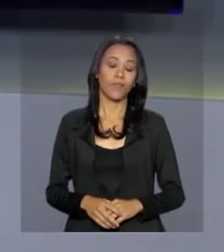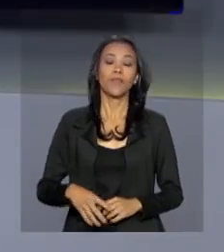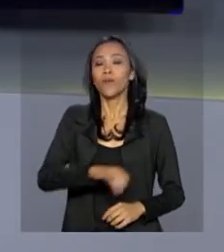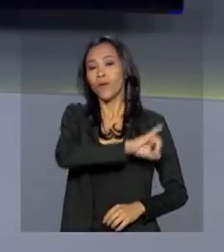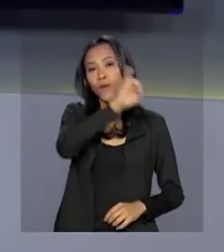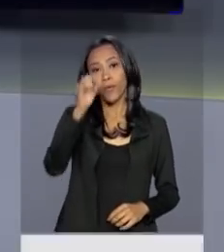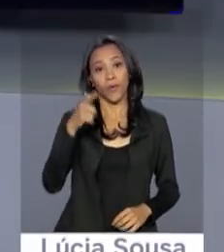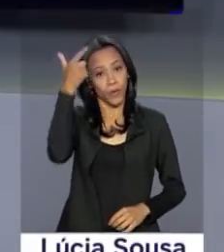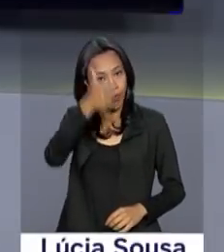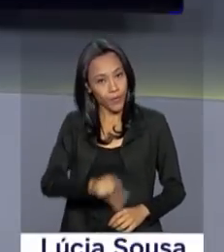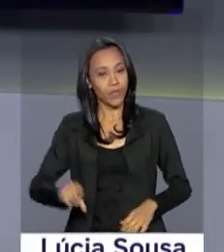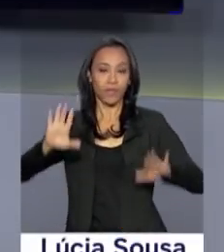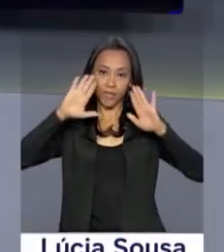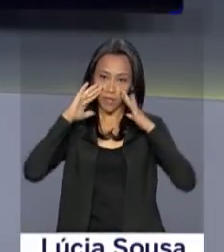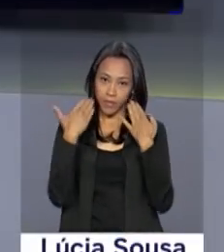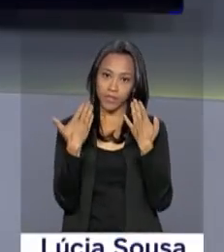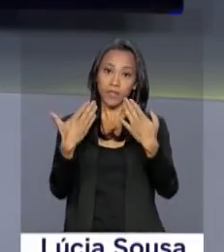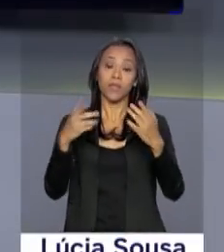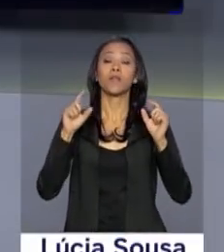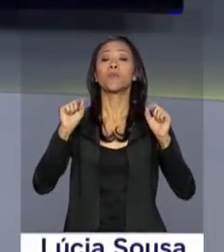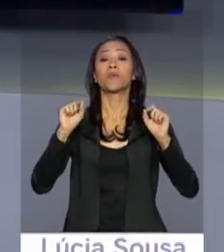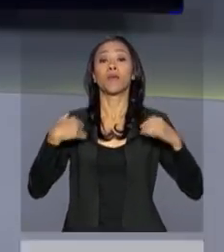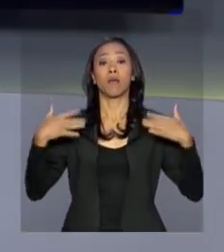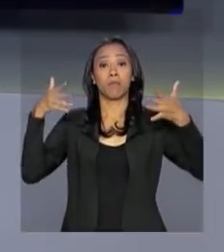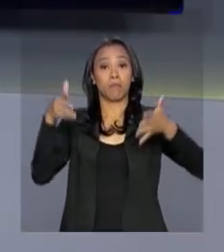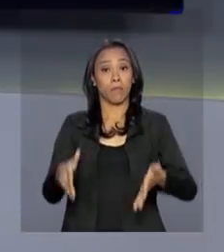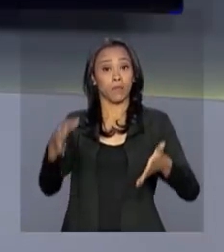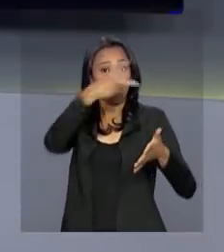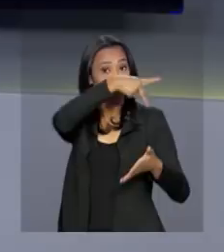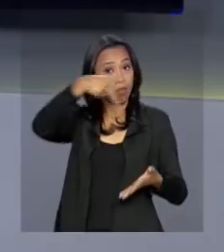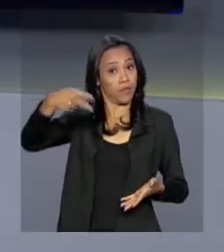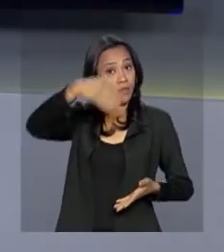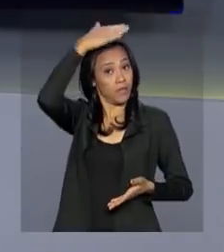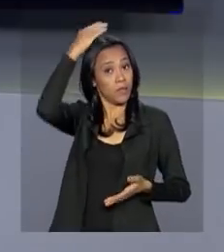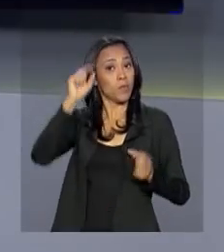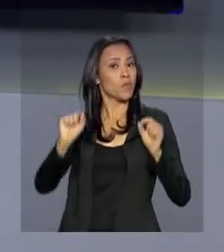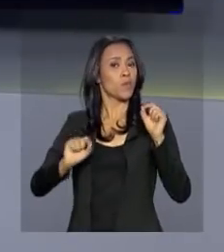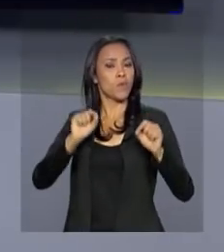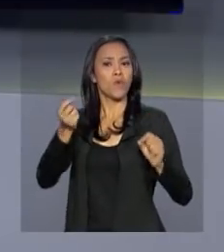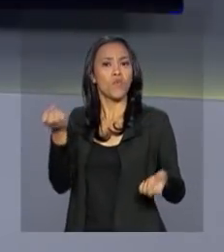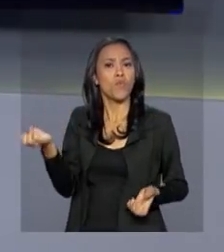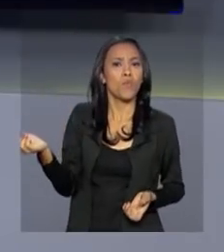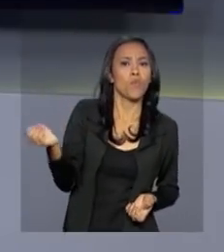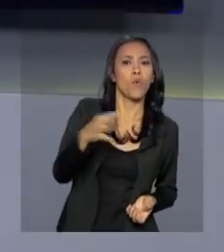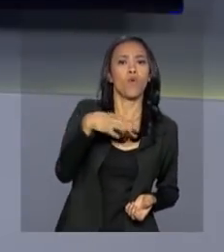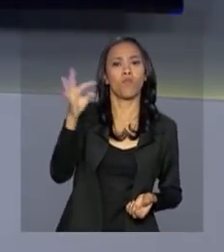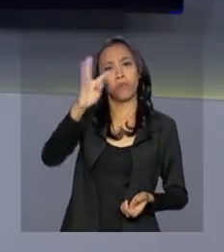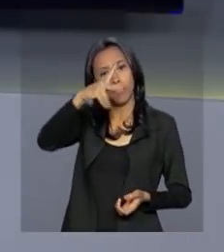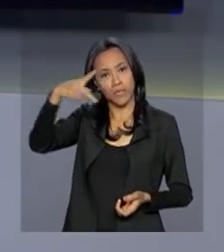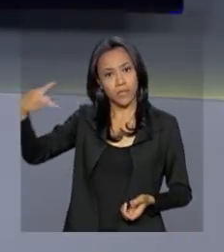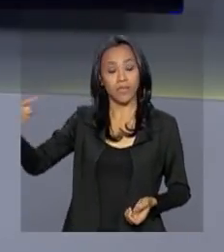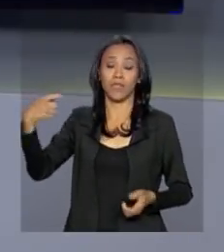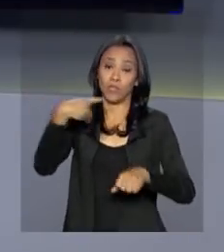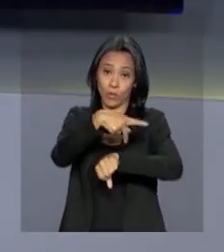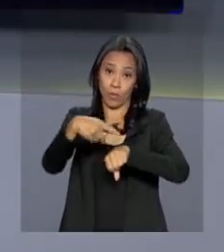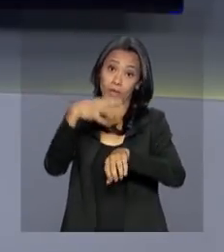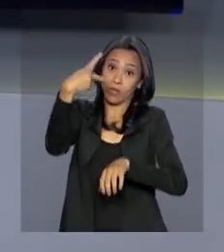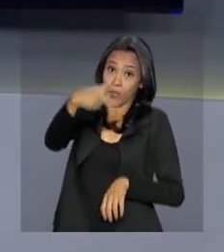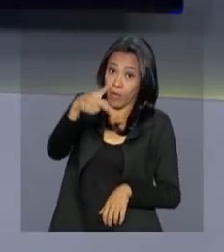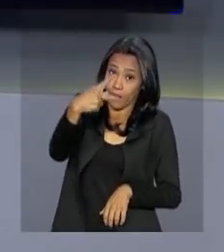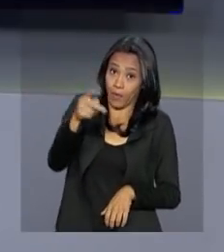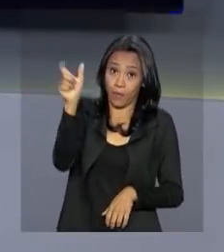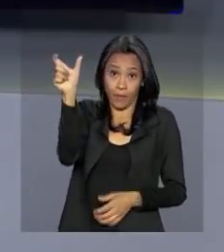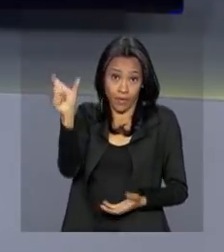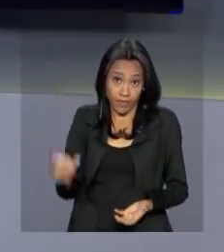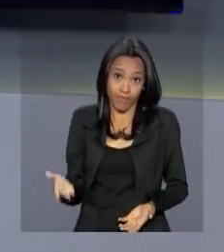Olá estamos de volta com a cobertura da participação do presidente Michel Temer na posse do novo presidente do Paraguai Mário benit a cerimônia